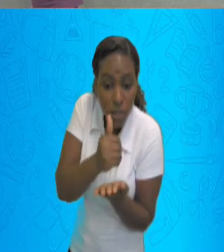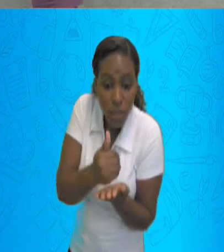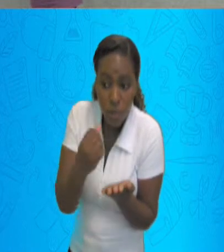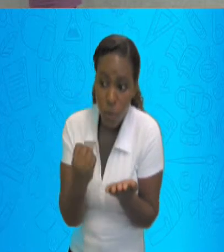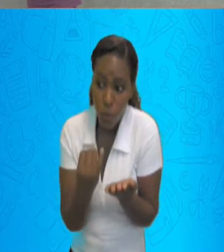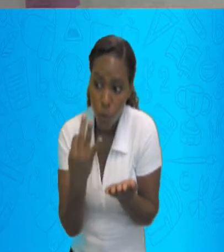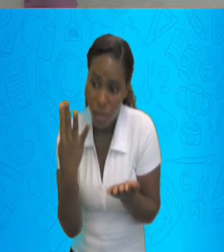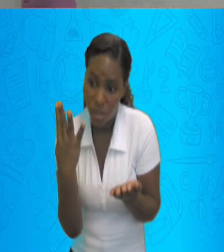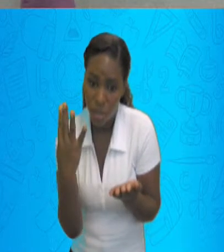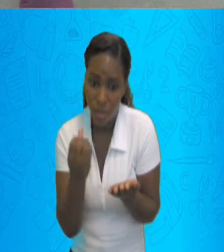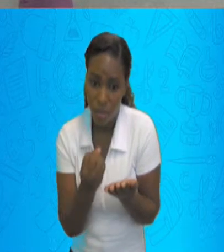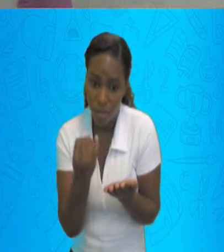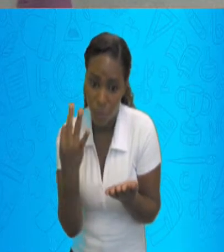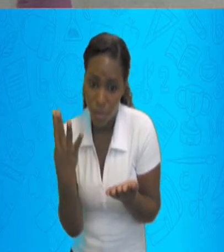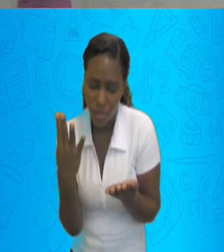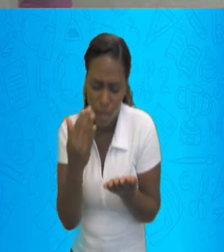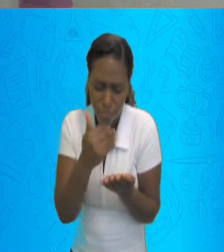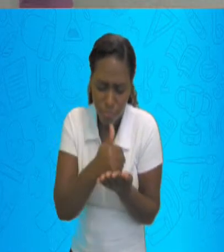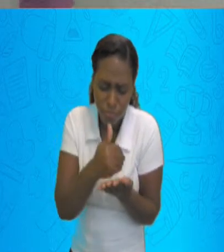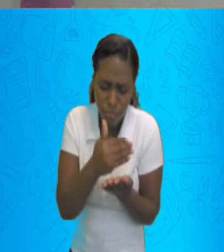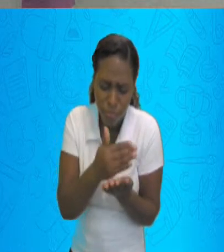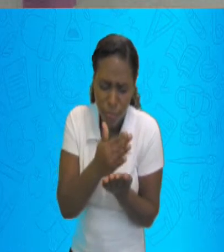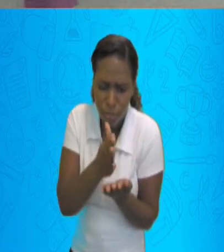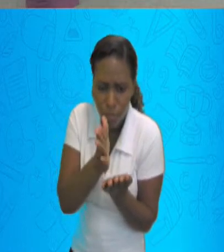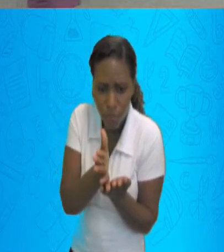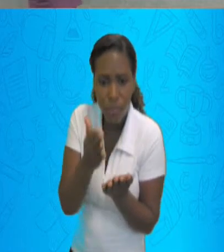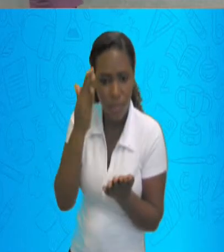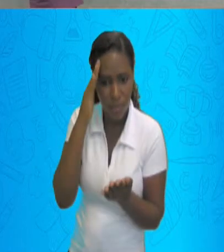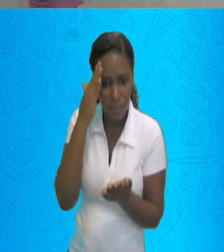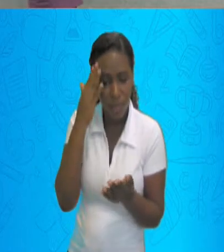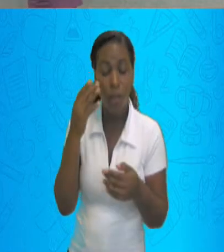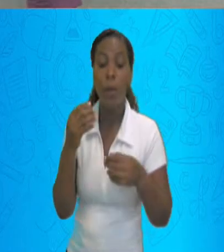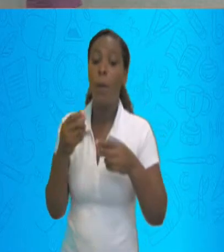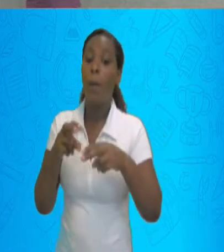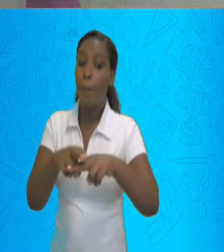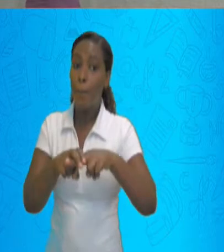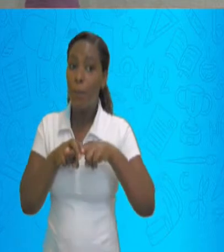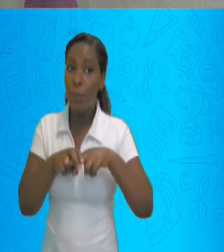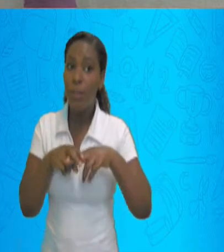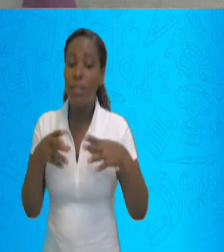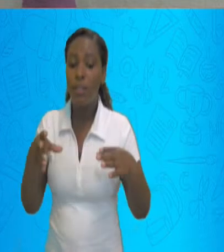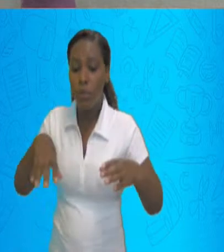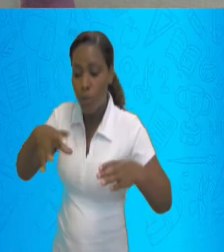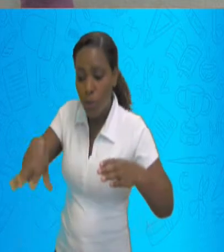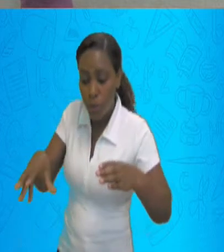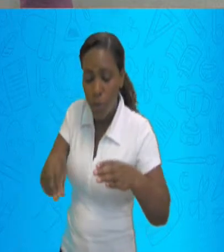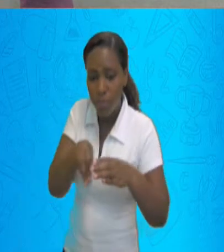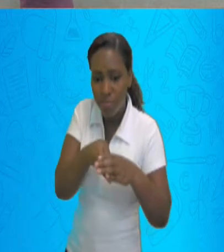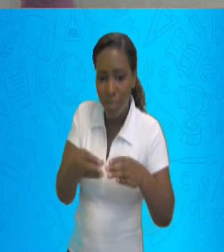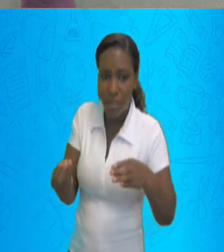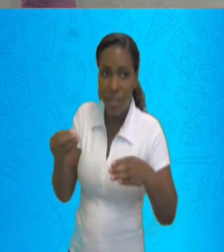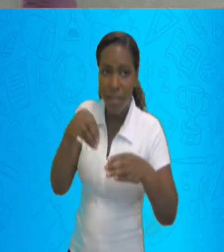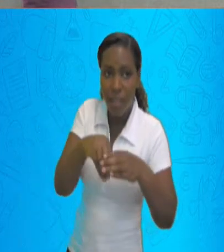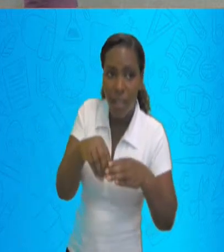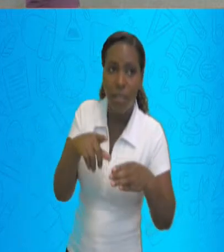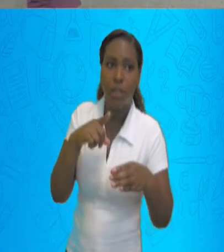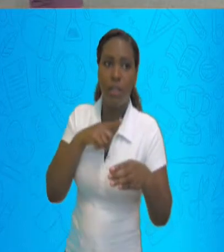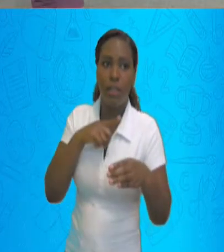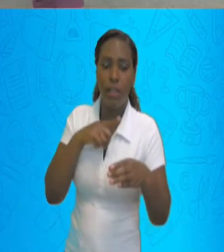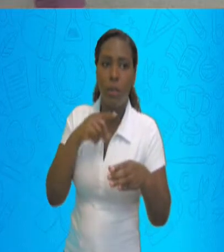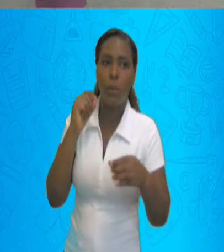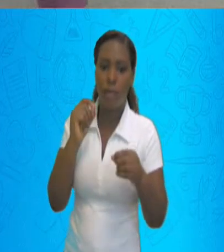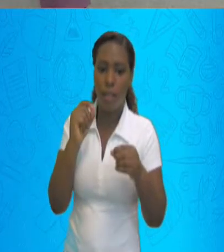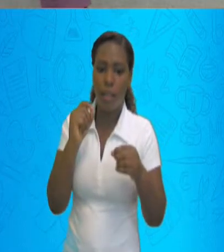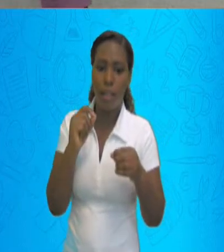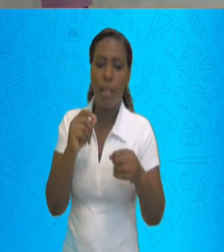fração. Portanto, no conjunto dos números racionais, temos os mesmos elementos encontrados nos